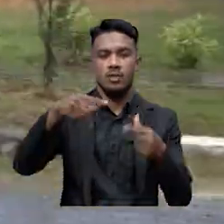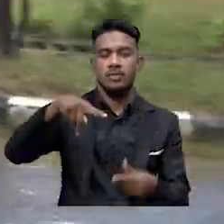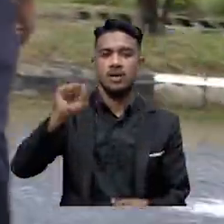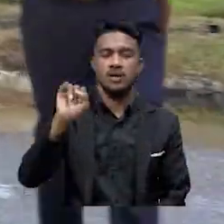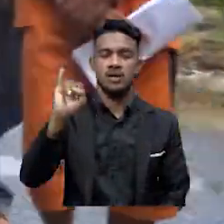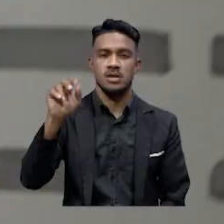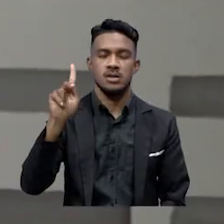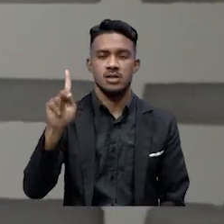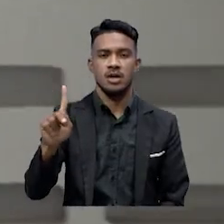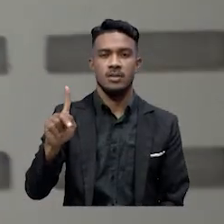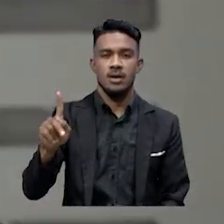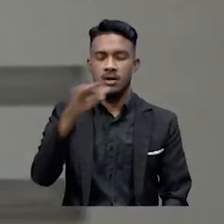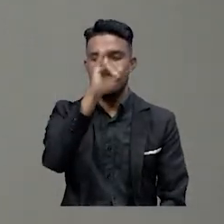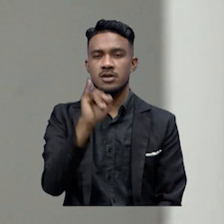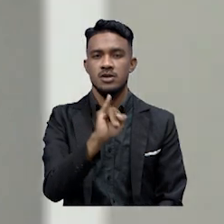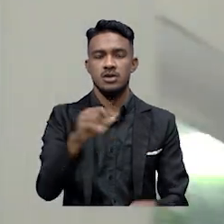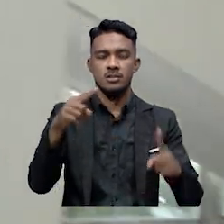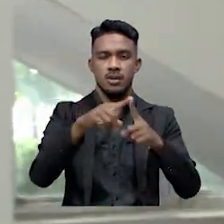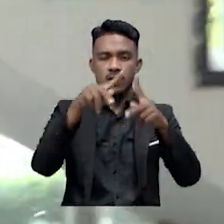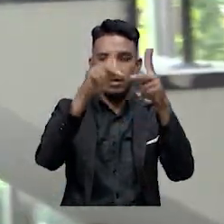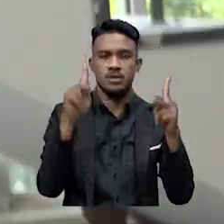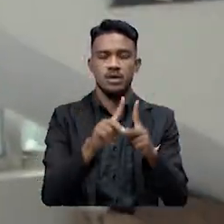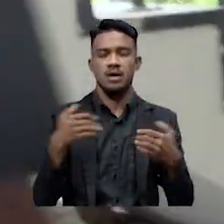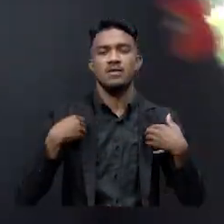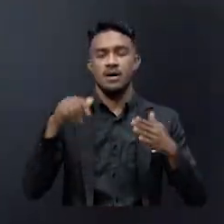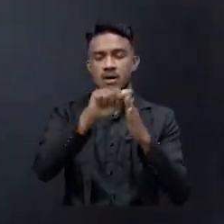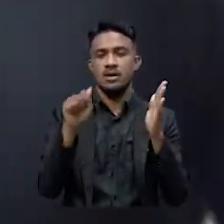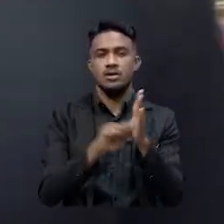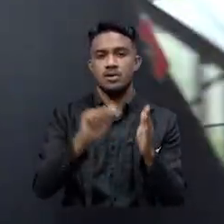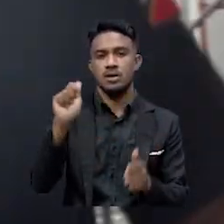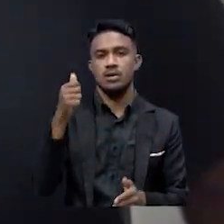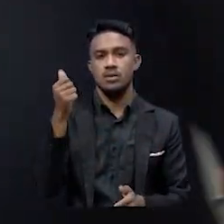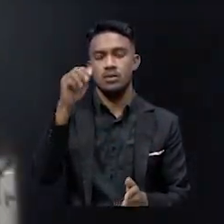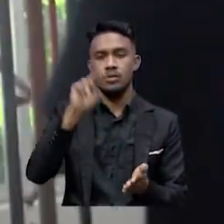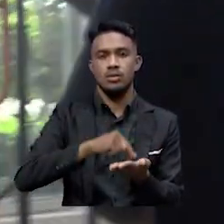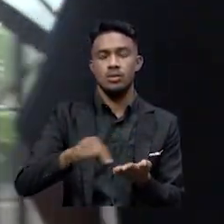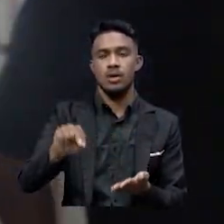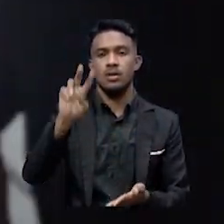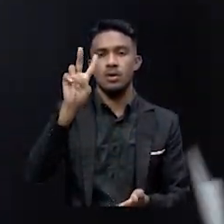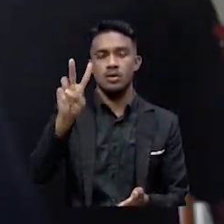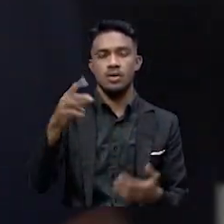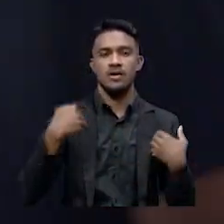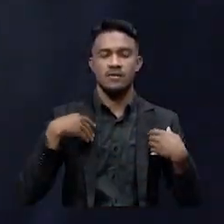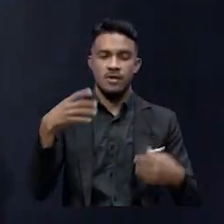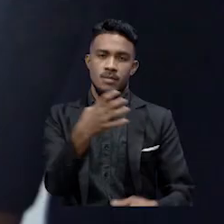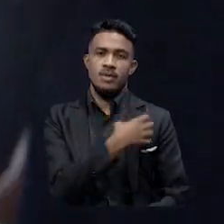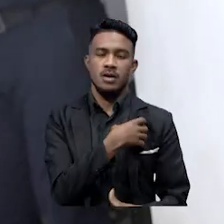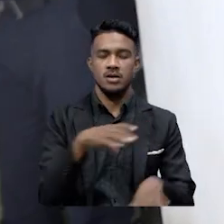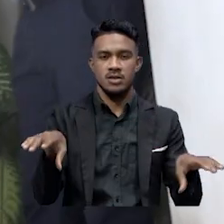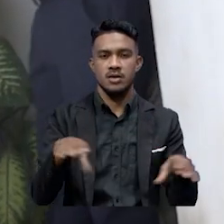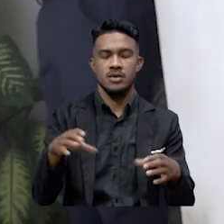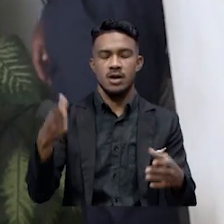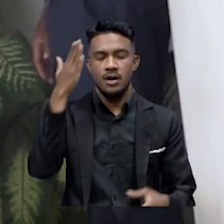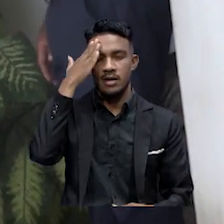investigação da crime SIRA, deve definir o artigo 10, número 2, no crime selo competência PNT-Linian, deve definir ona